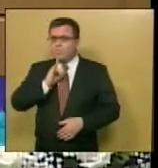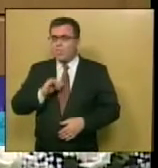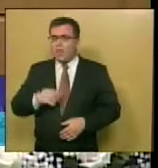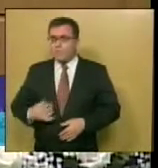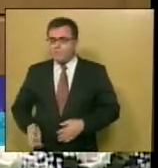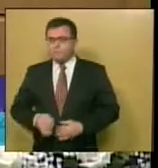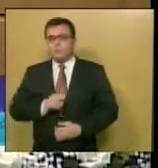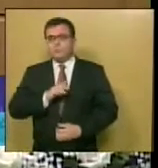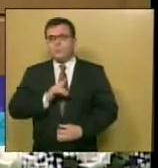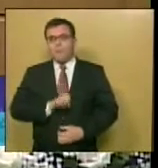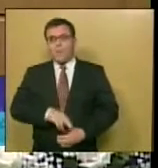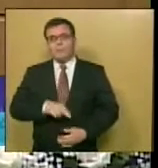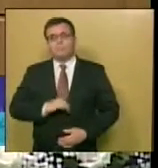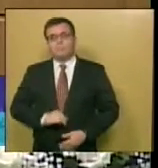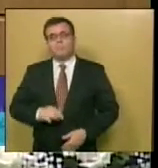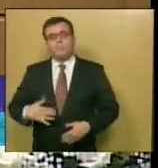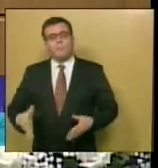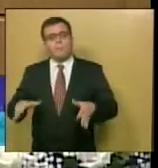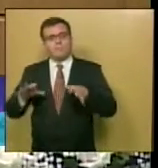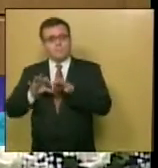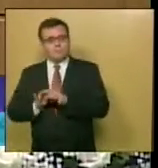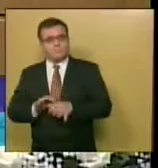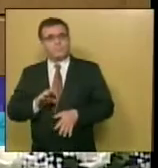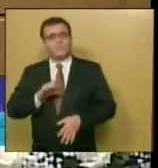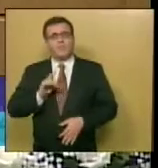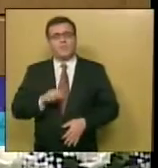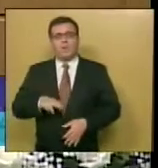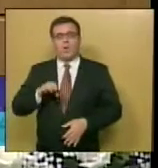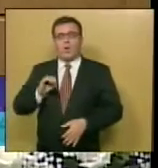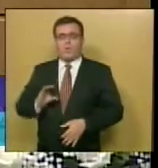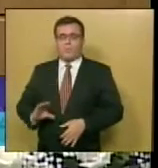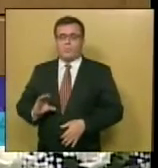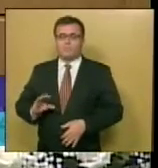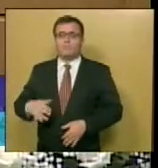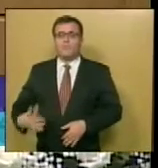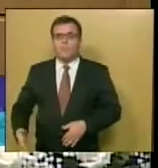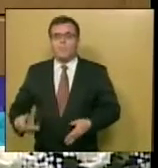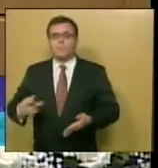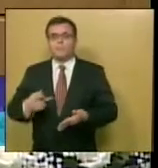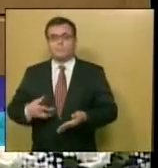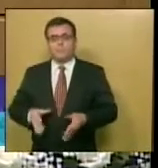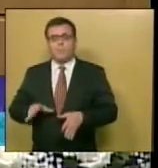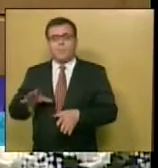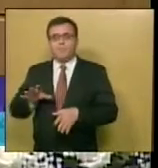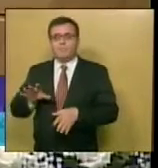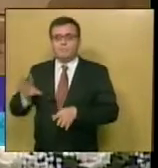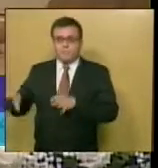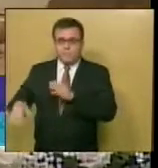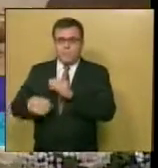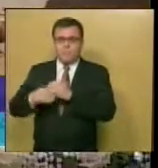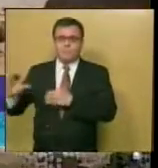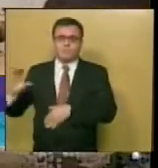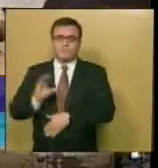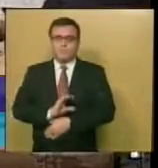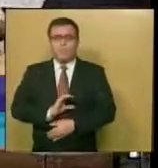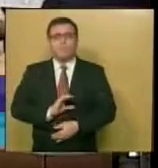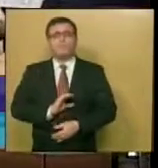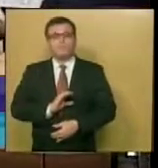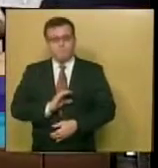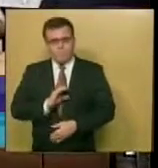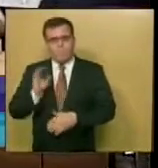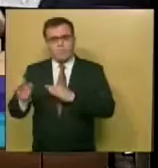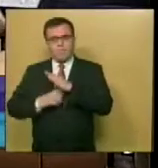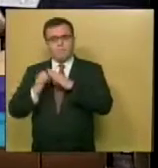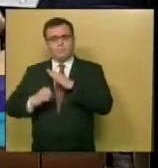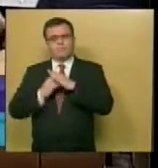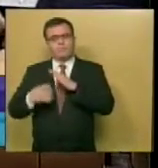em convênio com o UDENOX, e com recursos da Agência Internacional de Desenvolvimento,